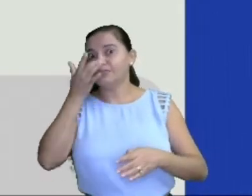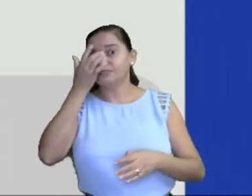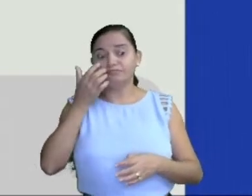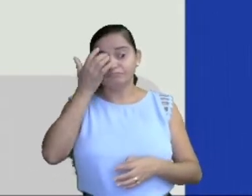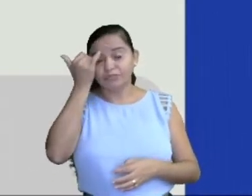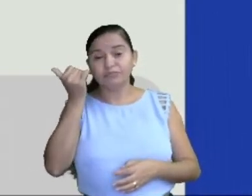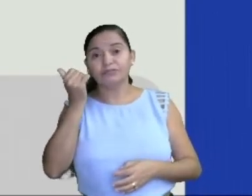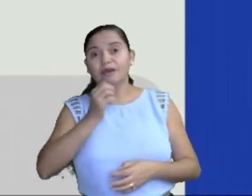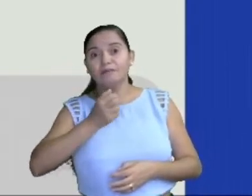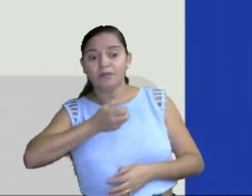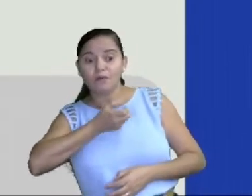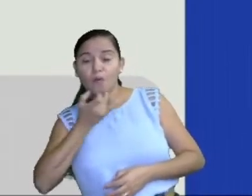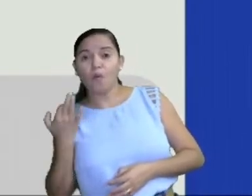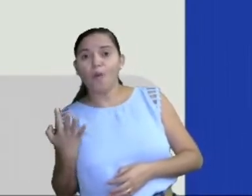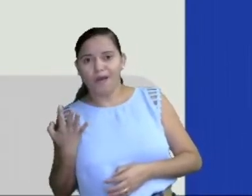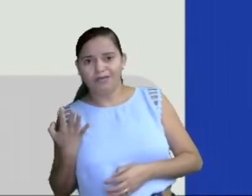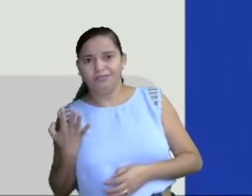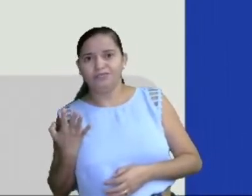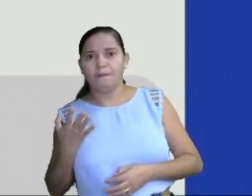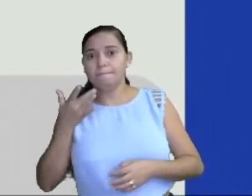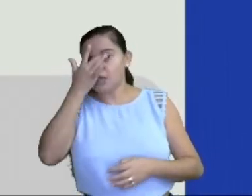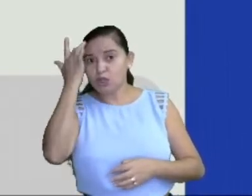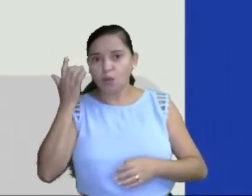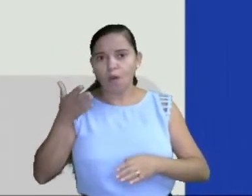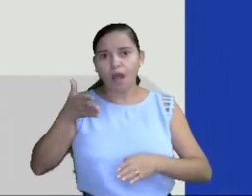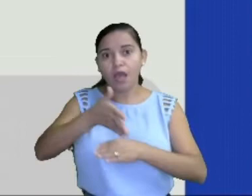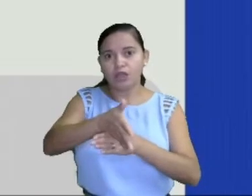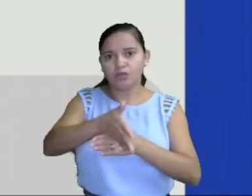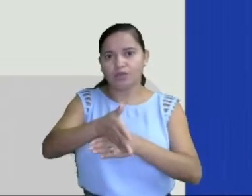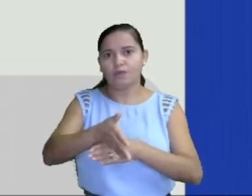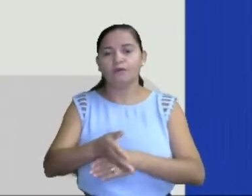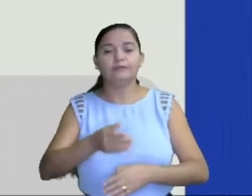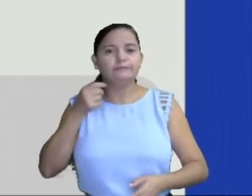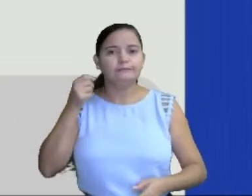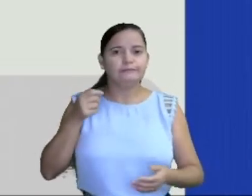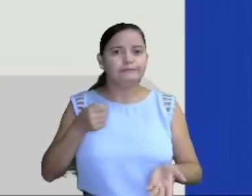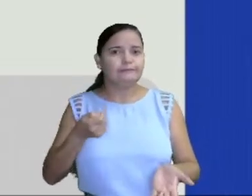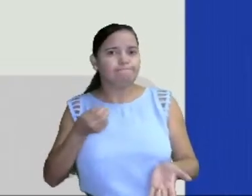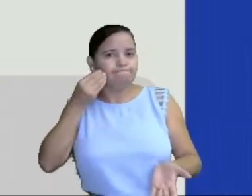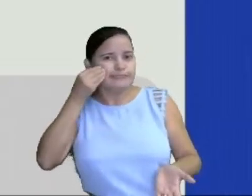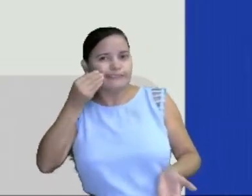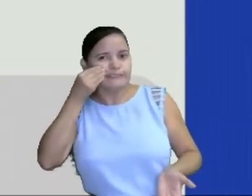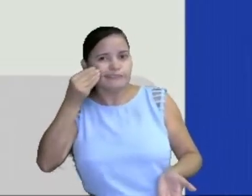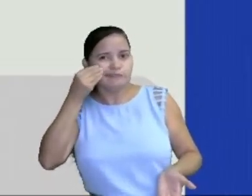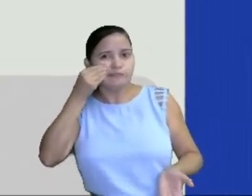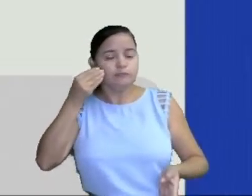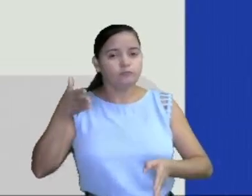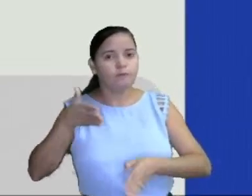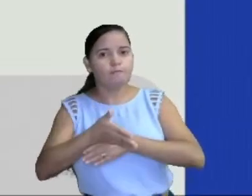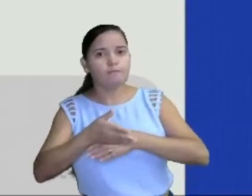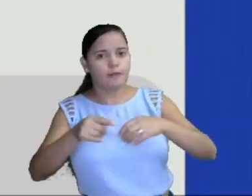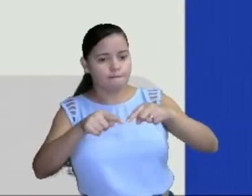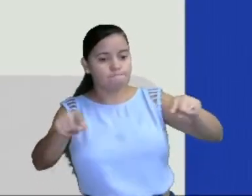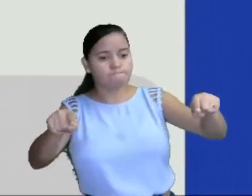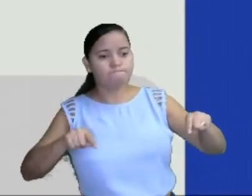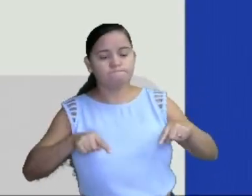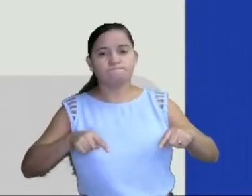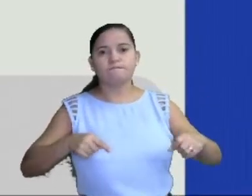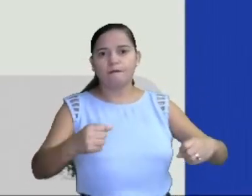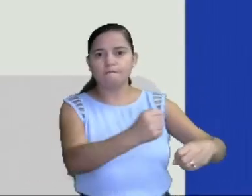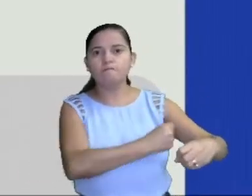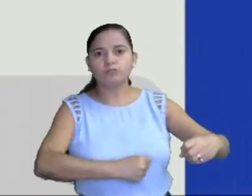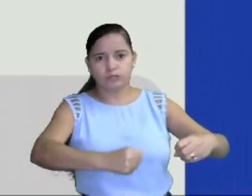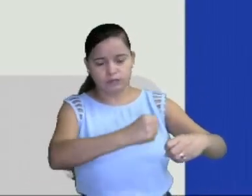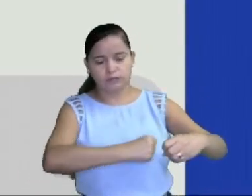novamente tentaram invadir a cozinha. Felizmente não conseguiram entrar devido à porta, que está muito bem trancada, mas não